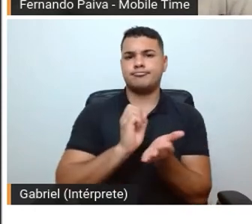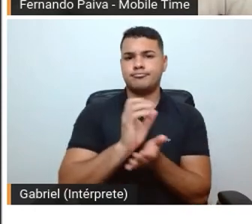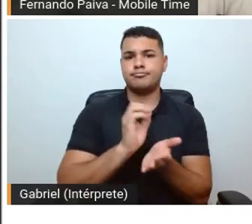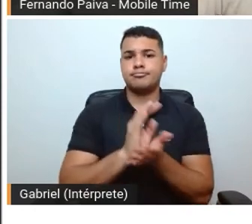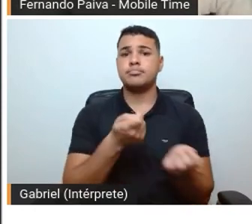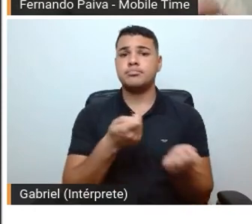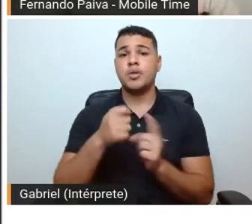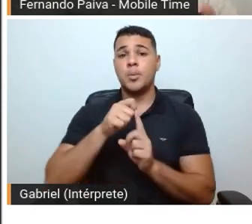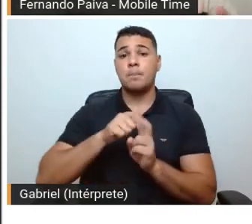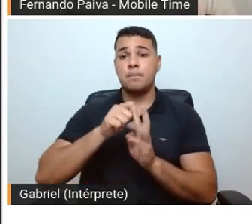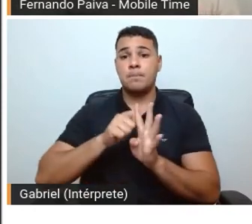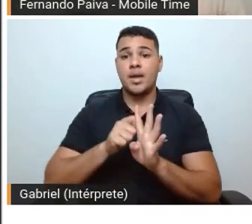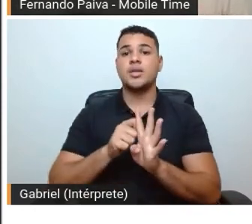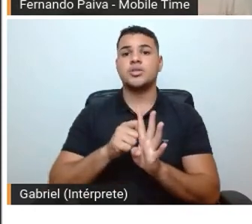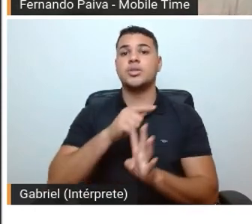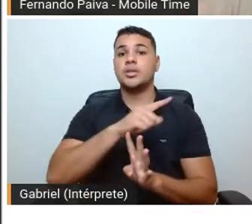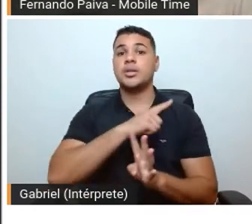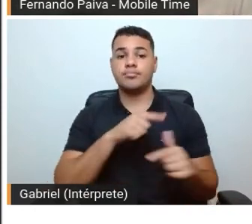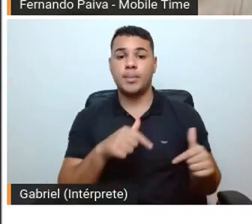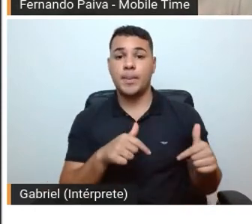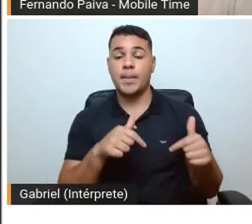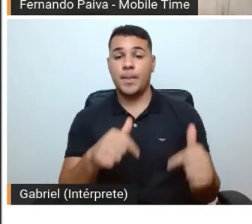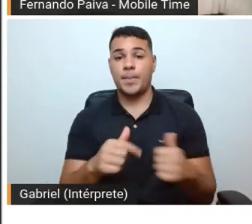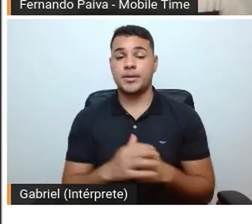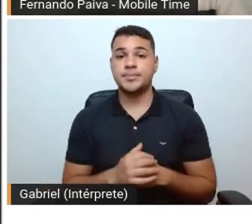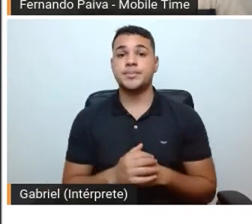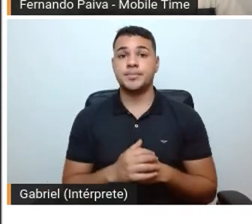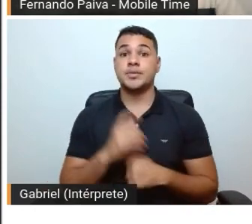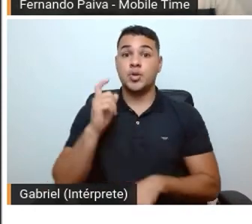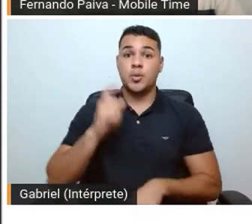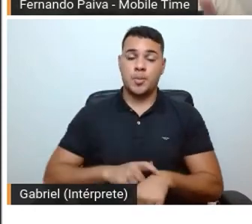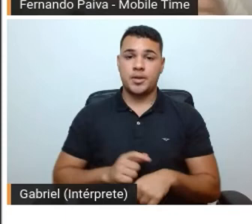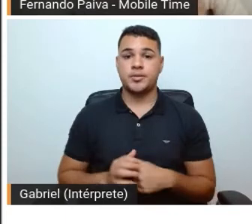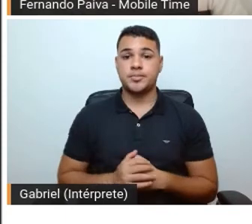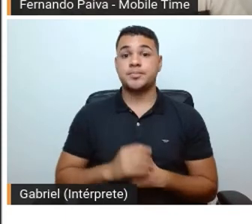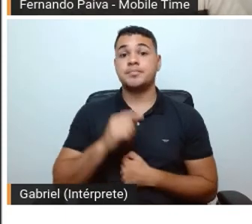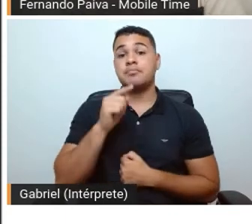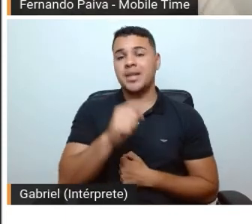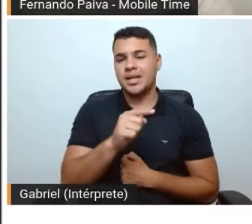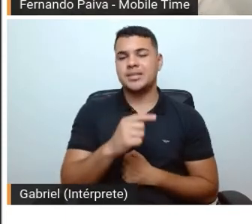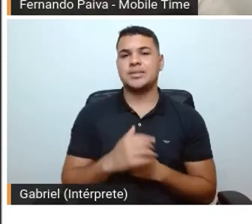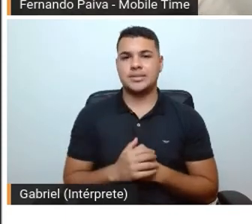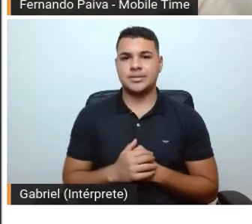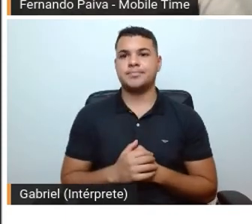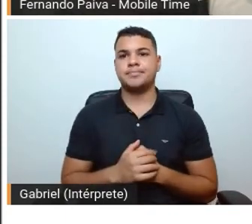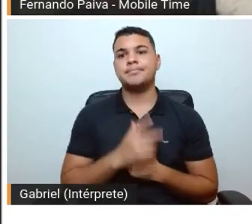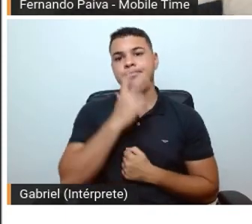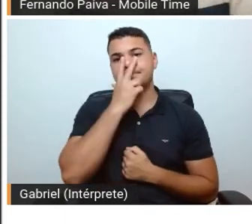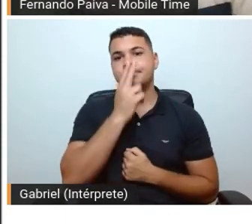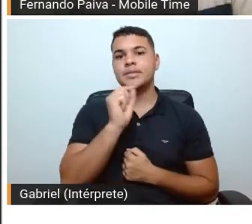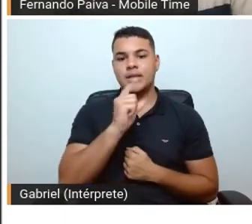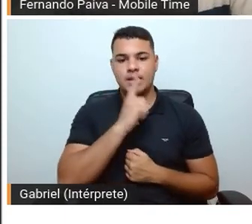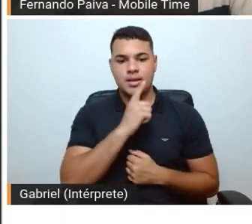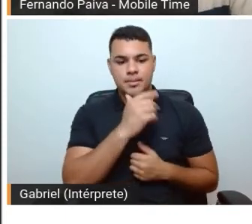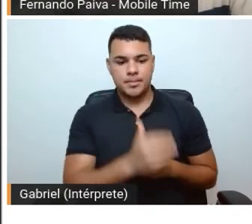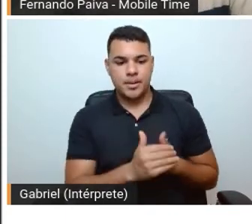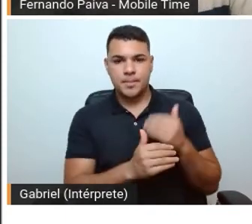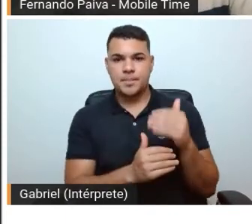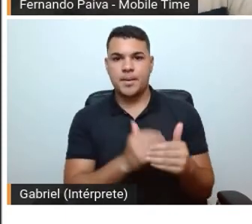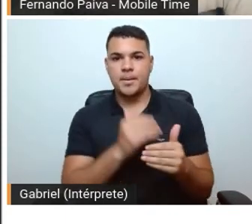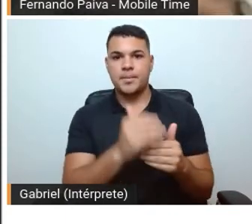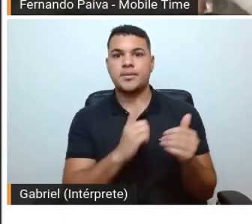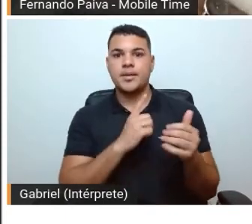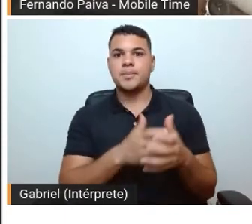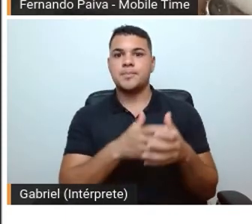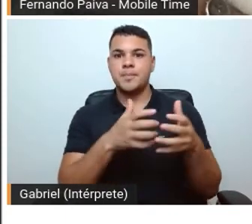pelos votos que eles têm em operação neste momento tá esse volume também cresce o Nolan lá na